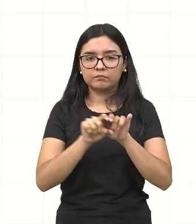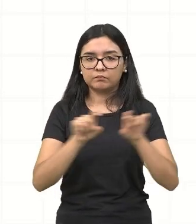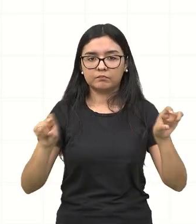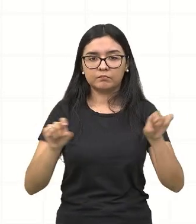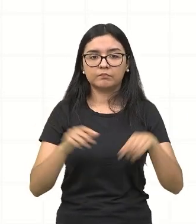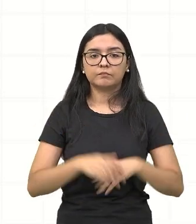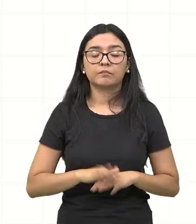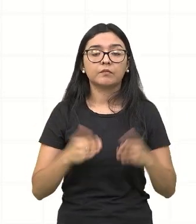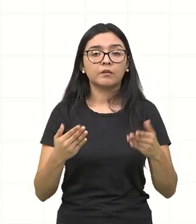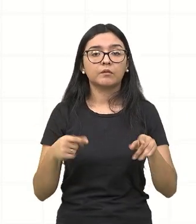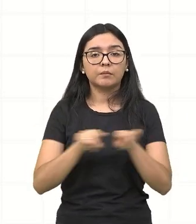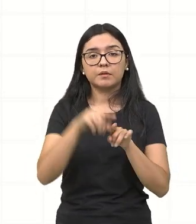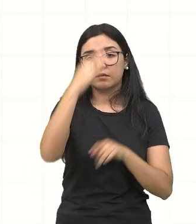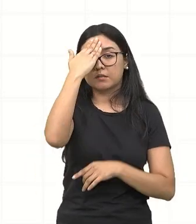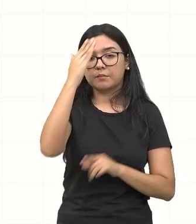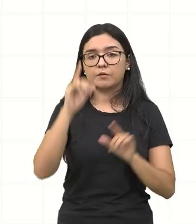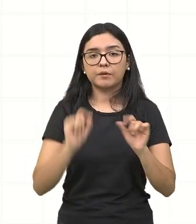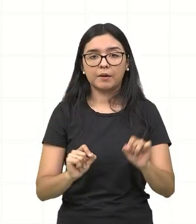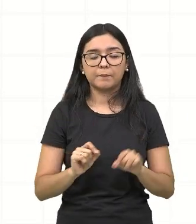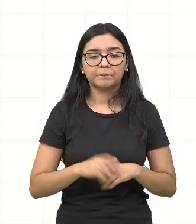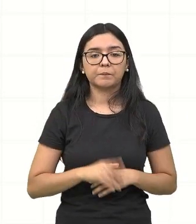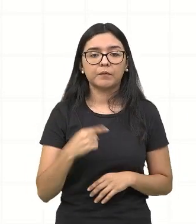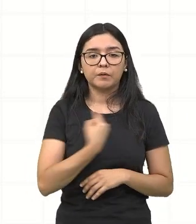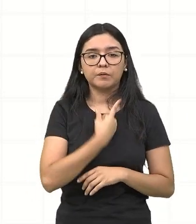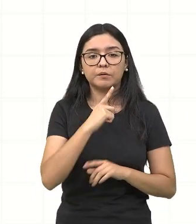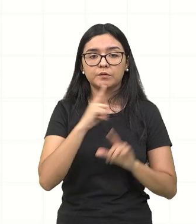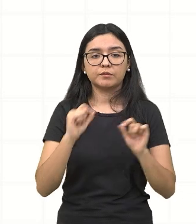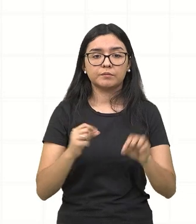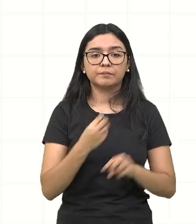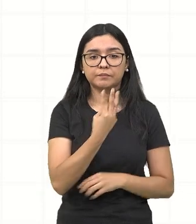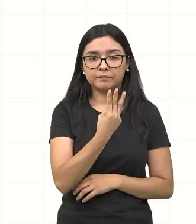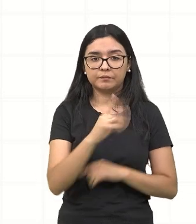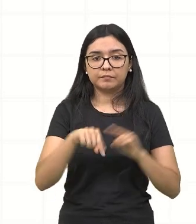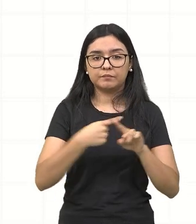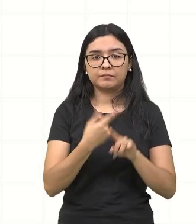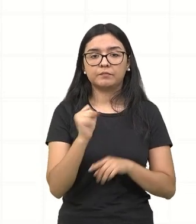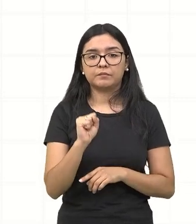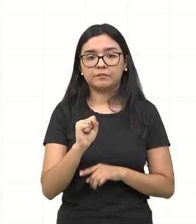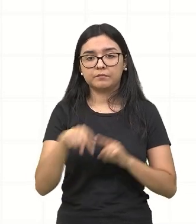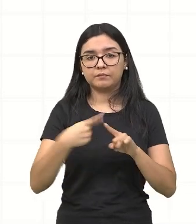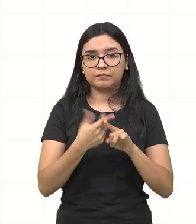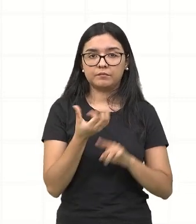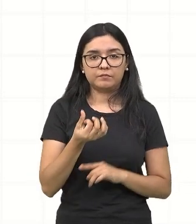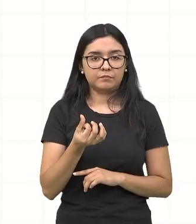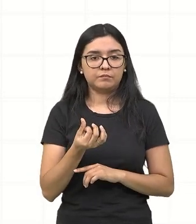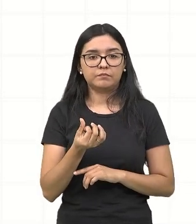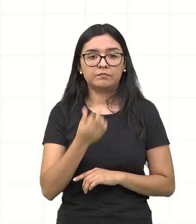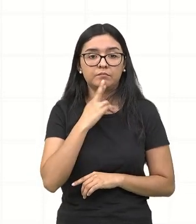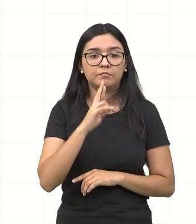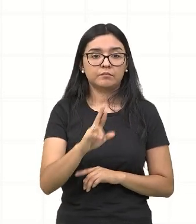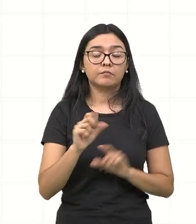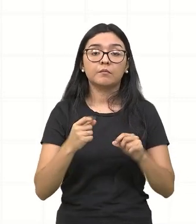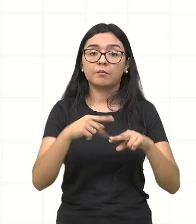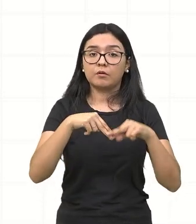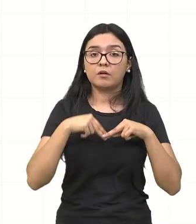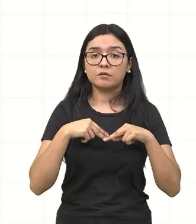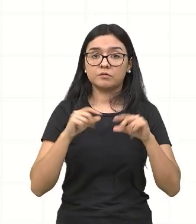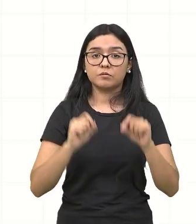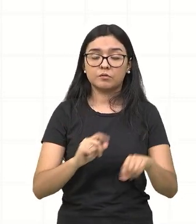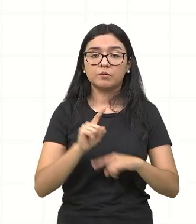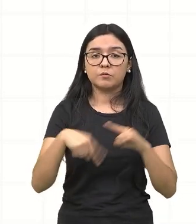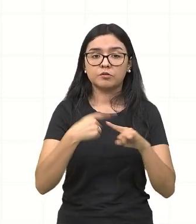E aí você já sabe que nós temos aí 3 vezes 8 vezes 6, e por ser uma multiplicação,